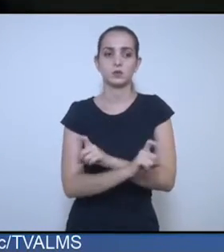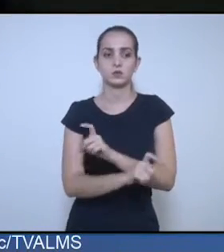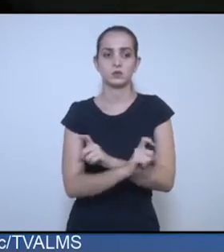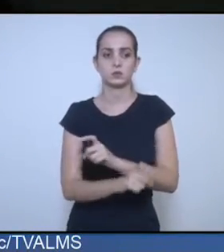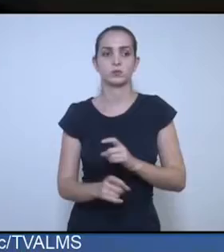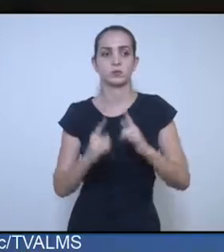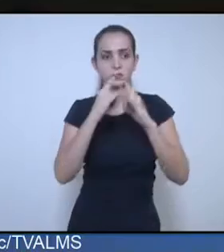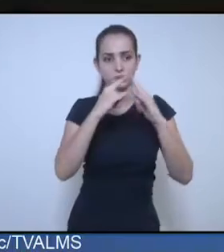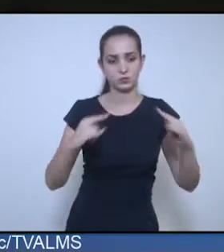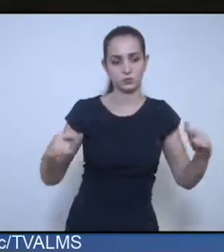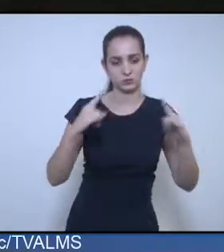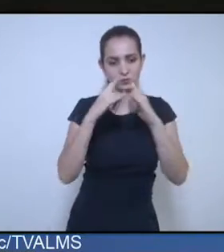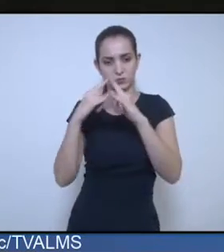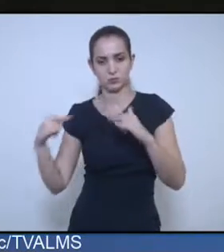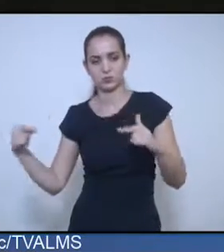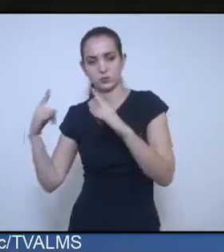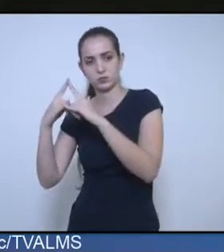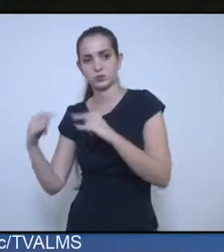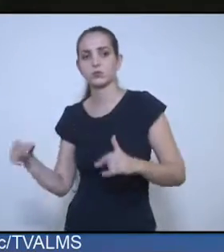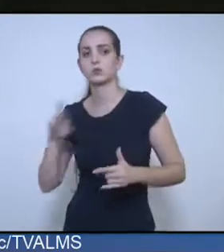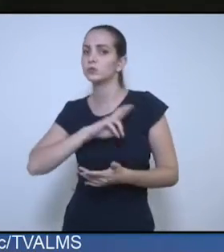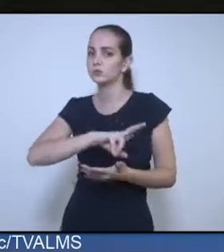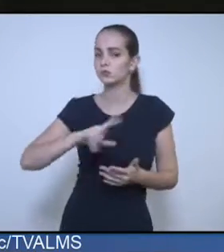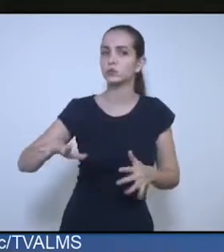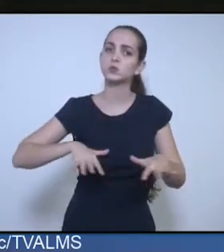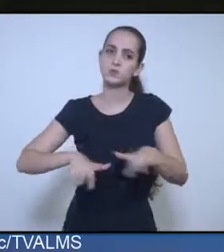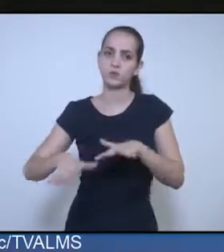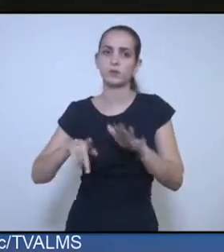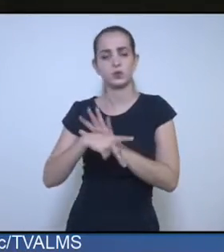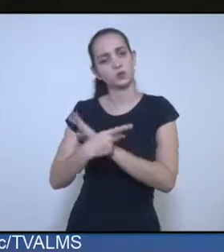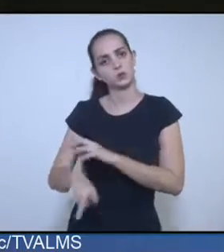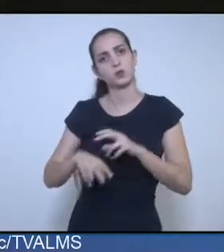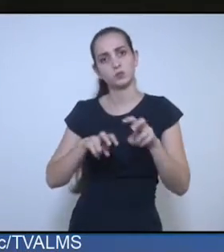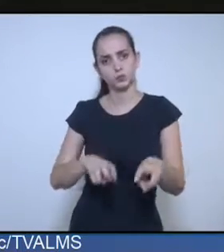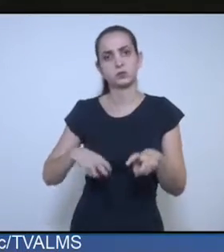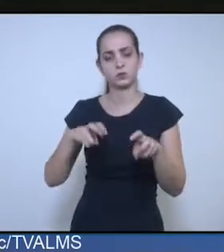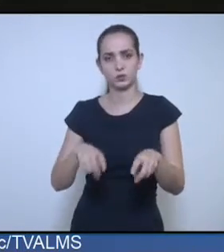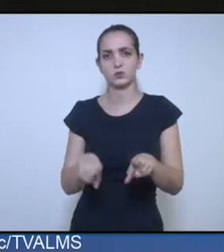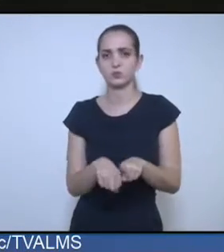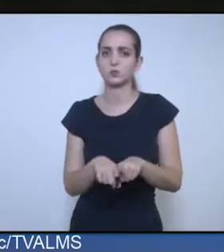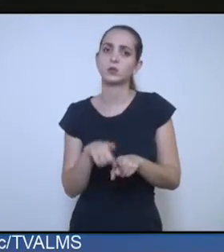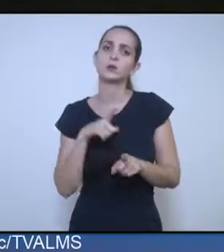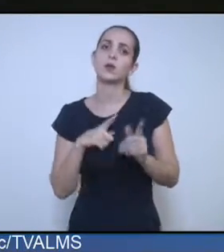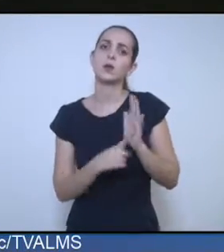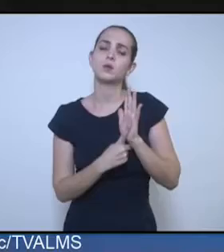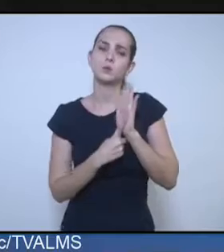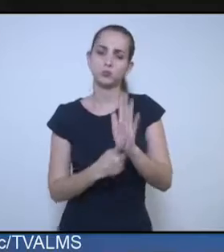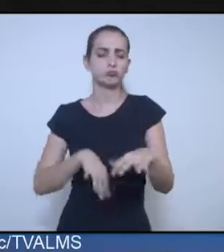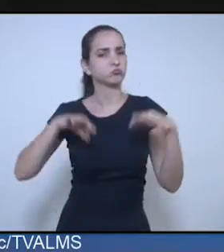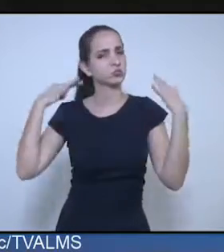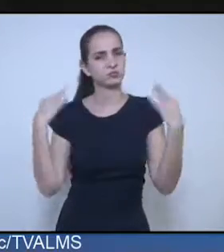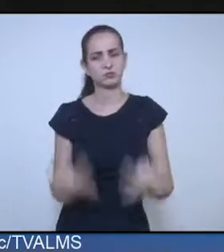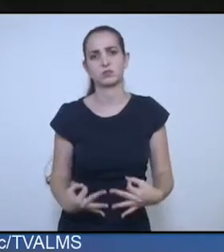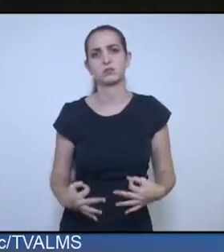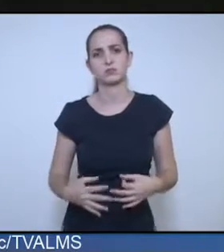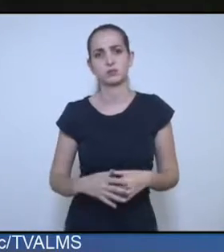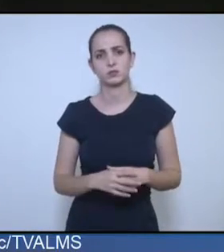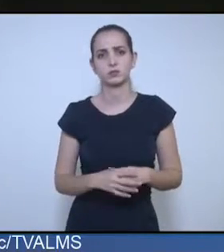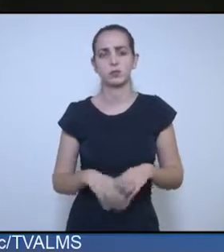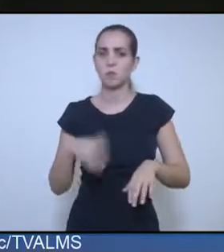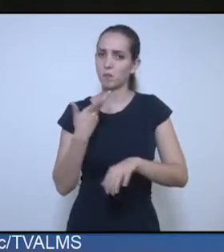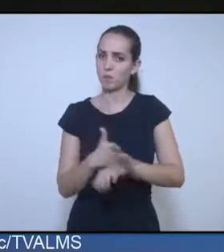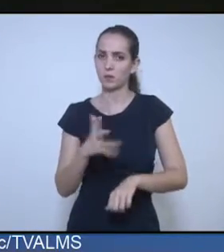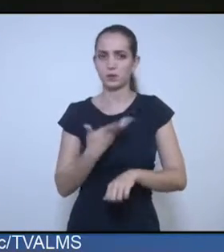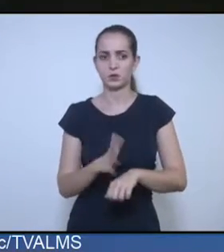agrária. Assim como outros movimentos também ligados à terra, já têm apresentado, com certeza, resultado